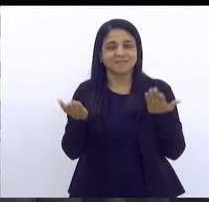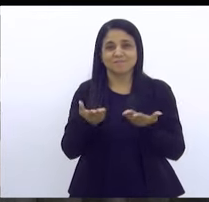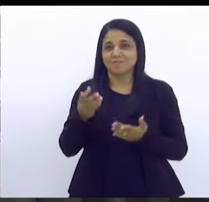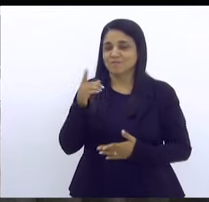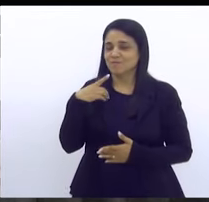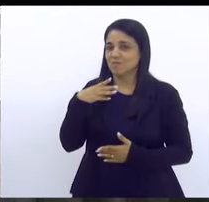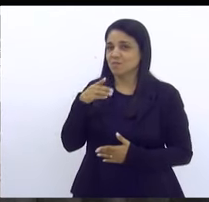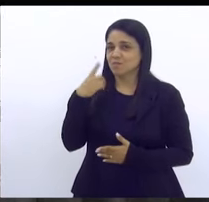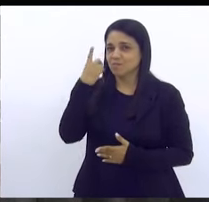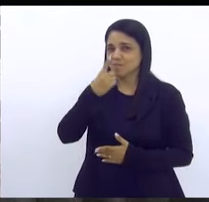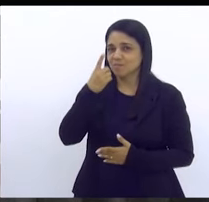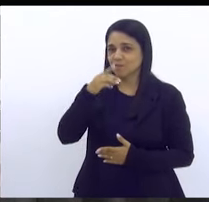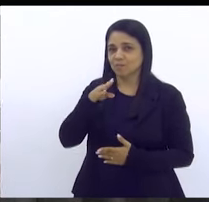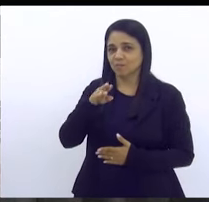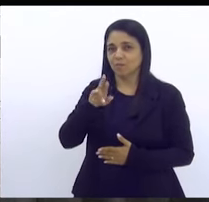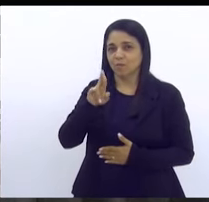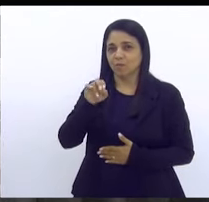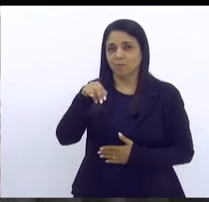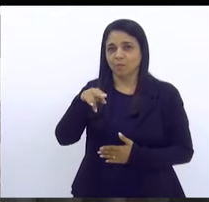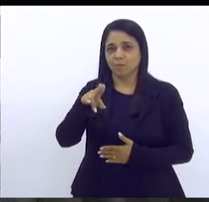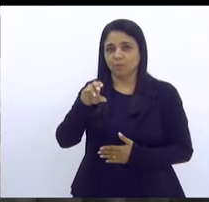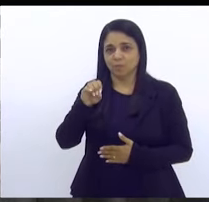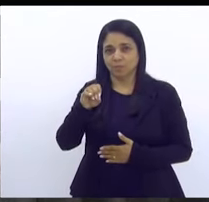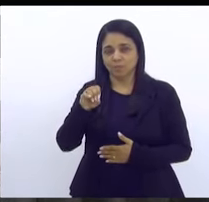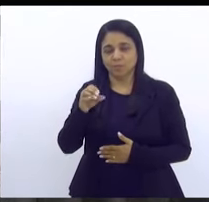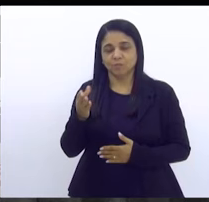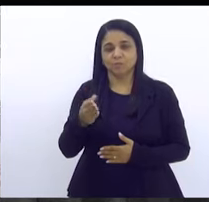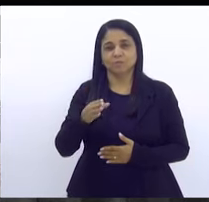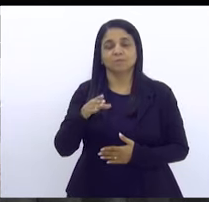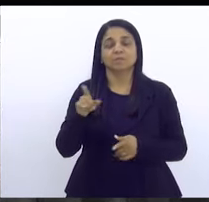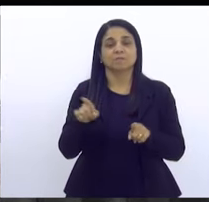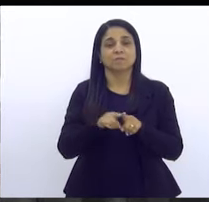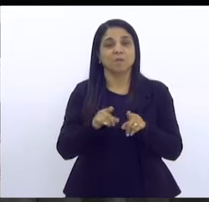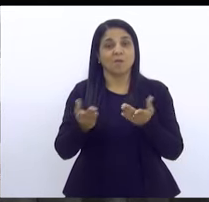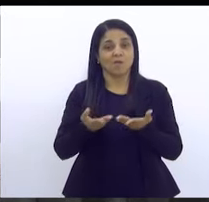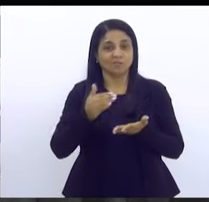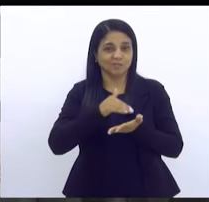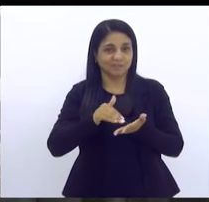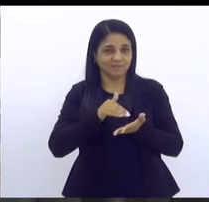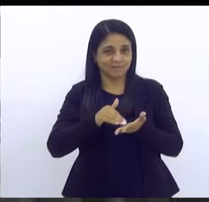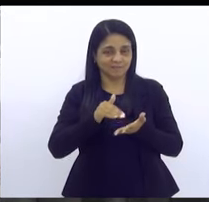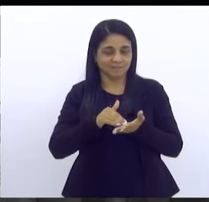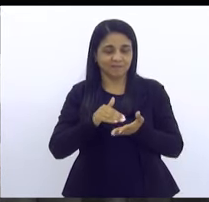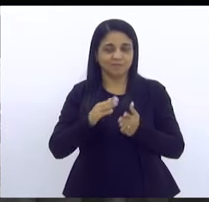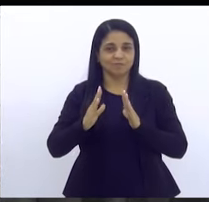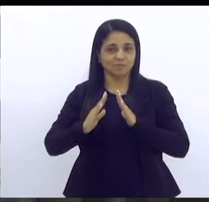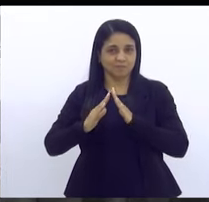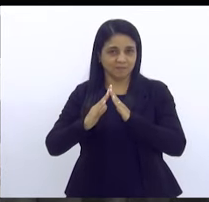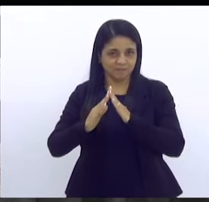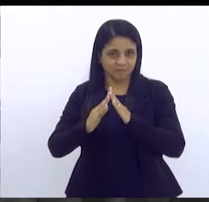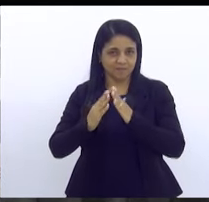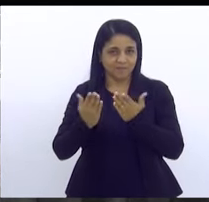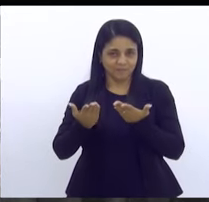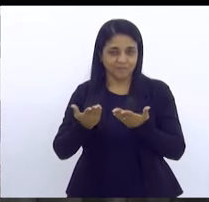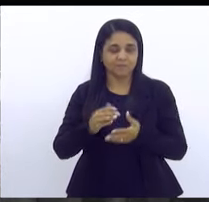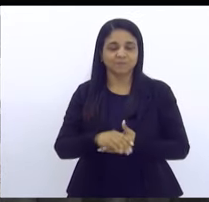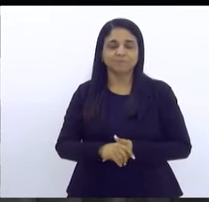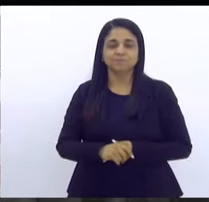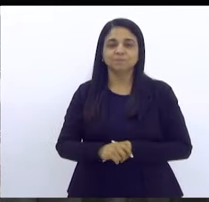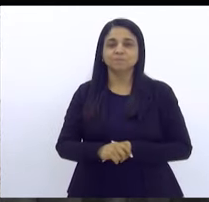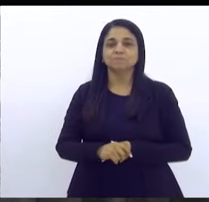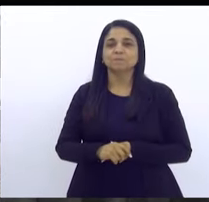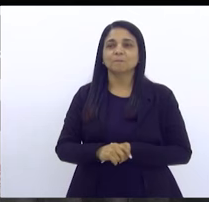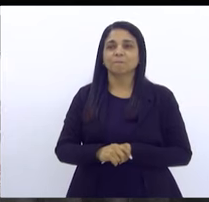Dauag, também, que compareceu a essa casa, hoje secretário de Habitação. Mas eu queria fazer